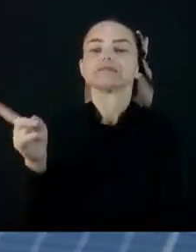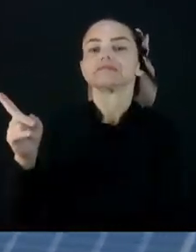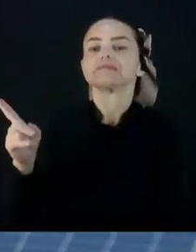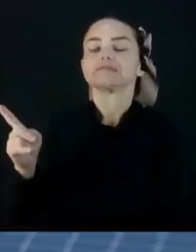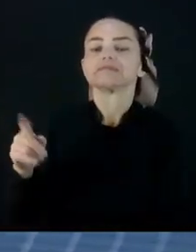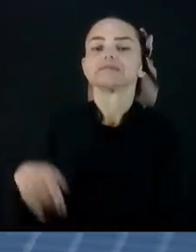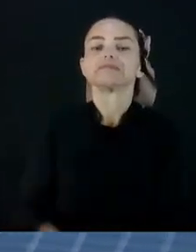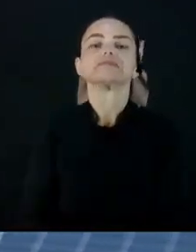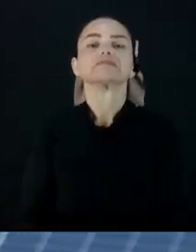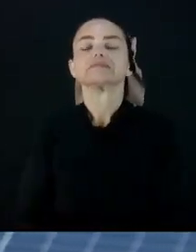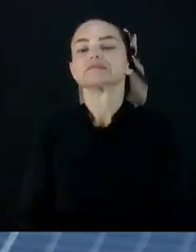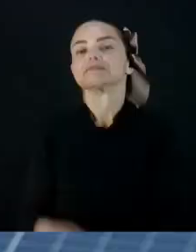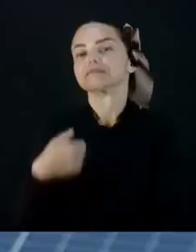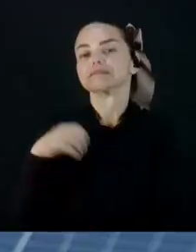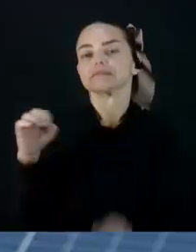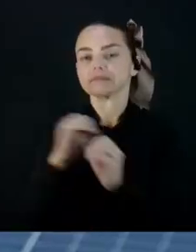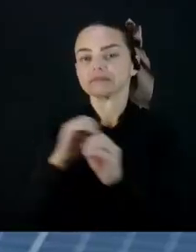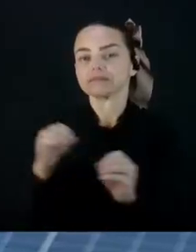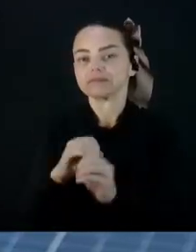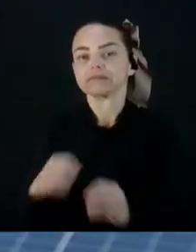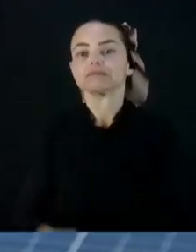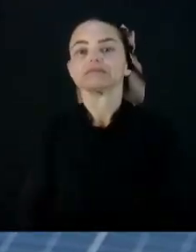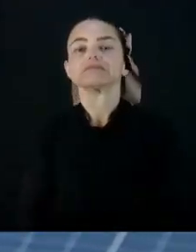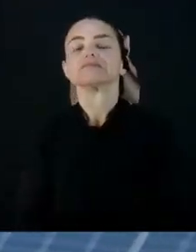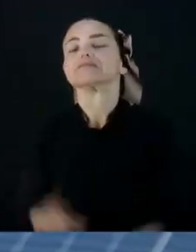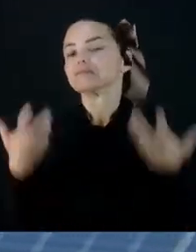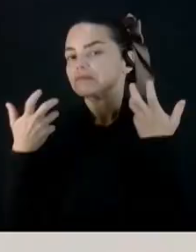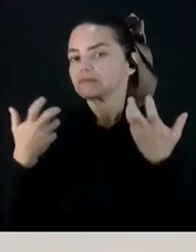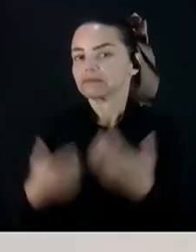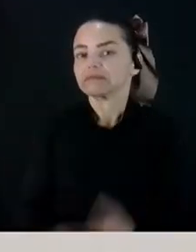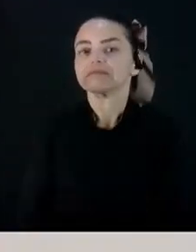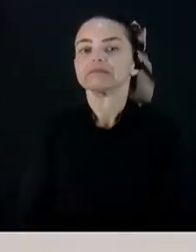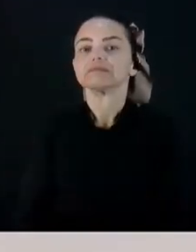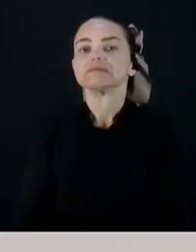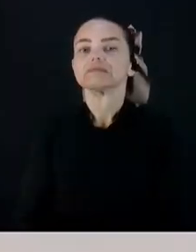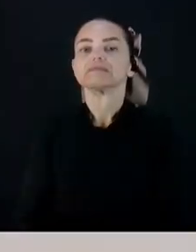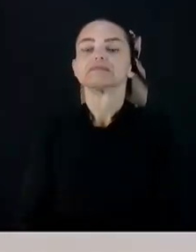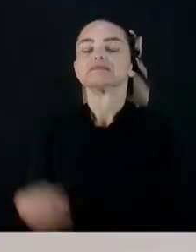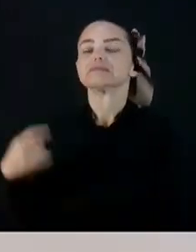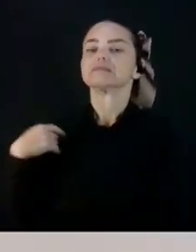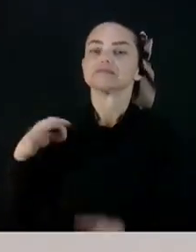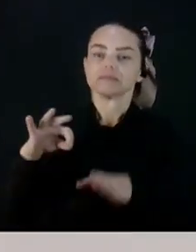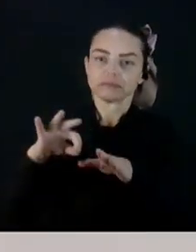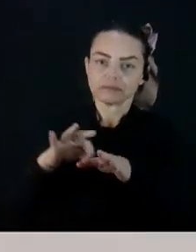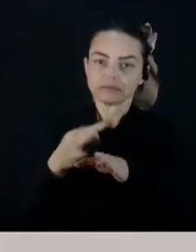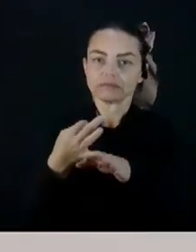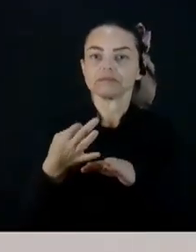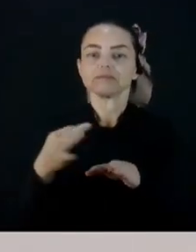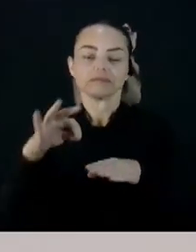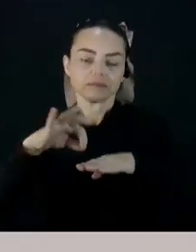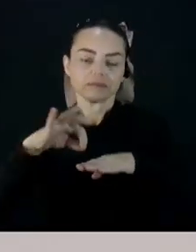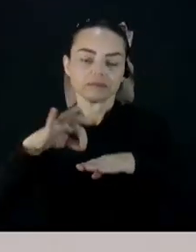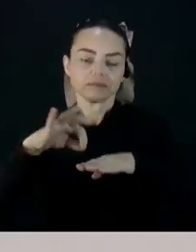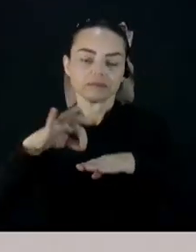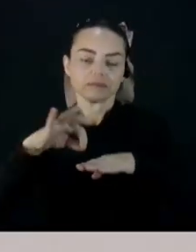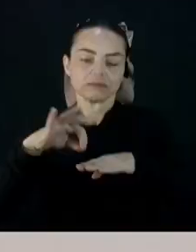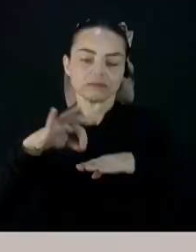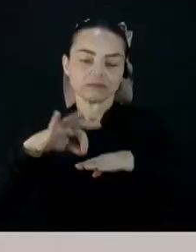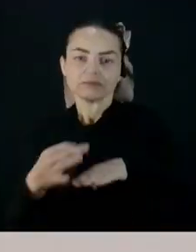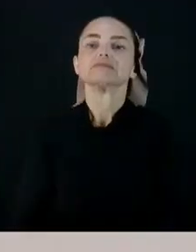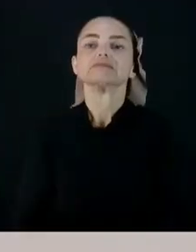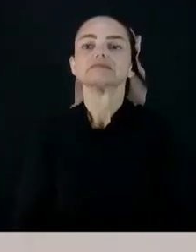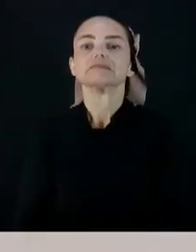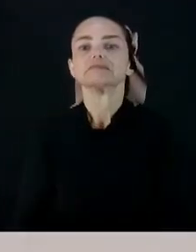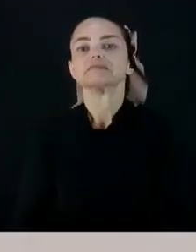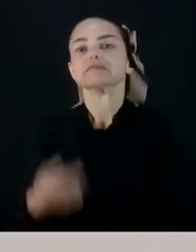sem costurar, tá? Se vocês quiserem até sinalizar com alfinete, vocês podem sinalizar com alfinete. Quem tem giz em casa